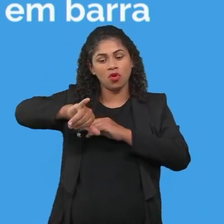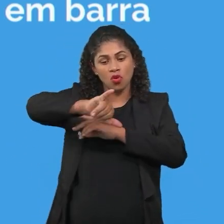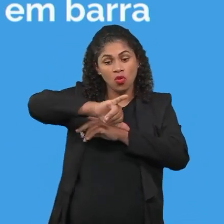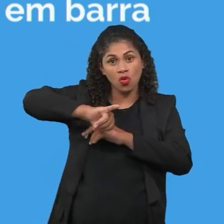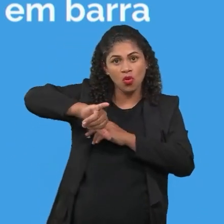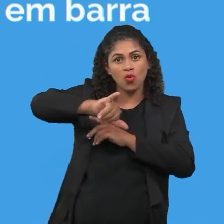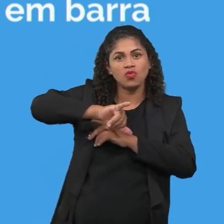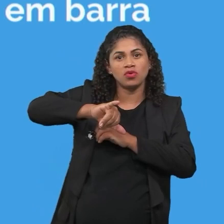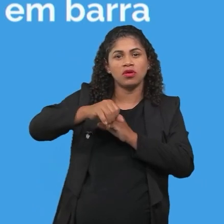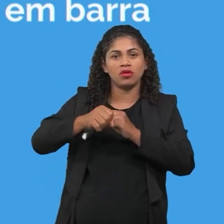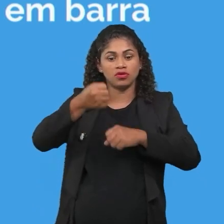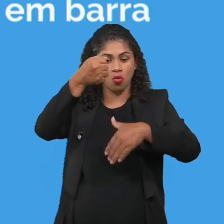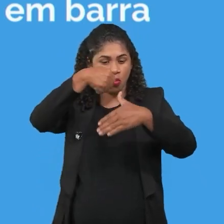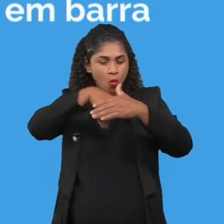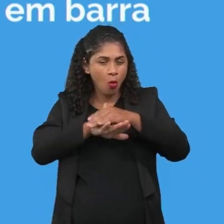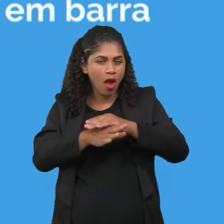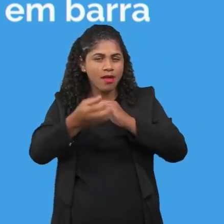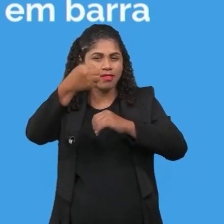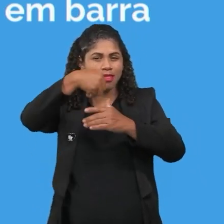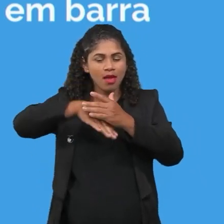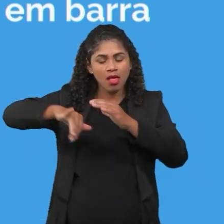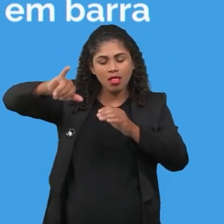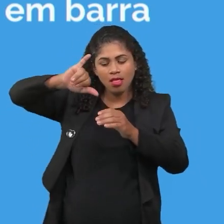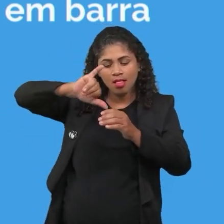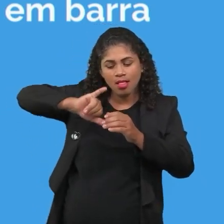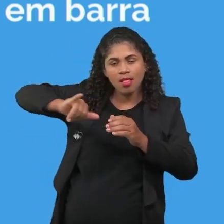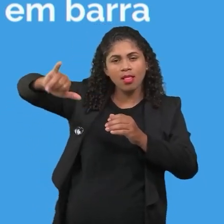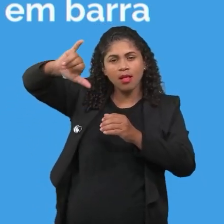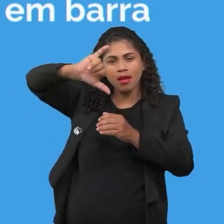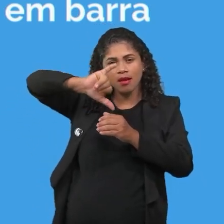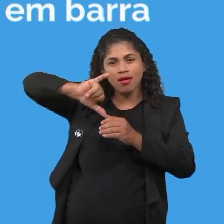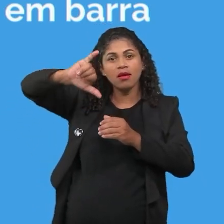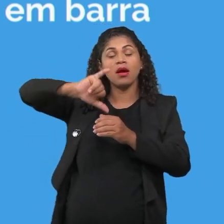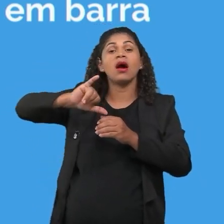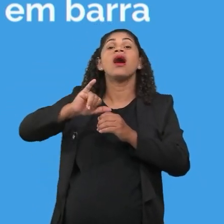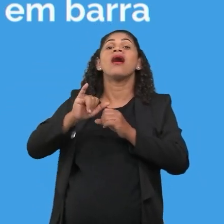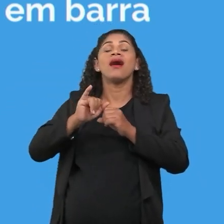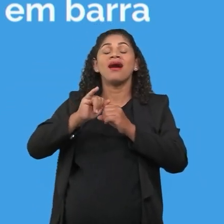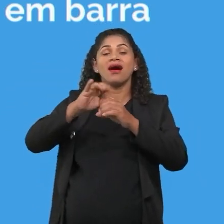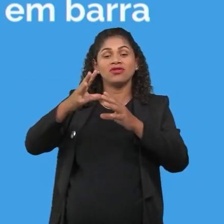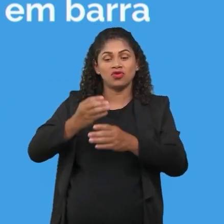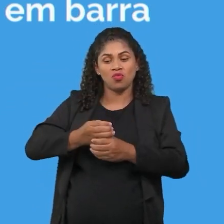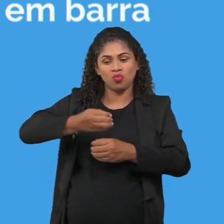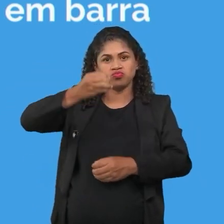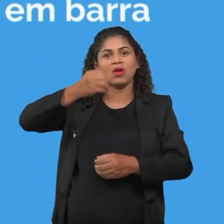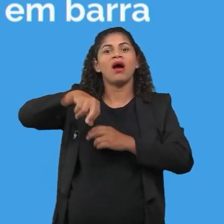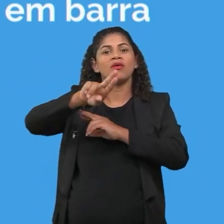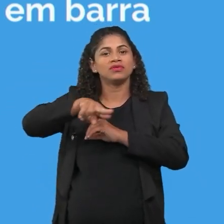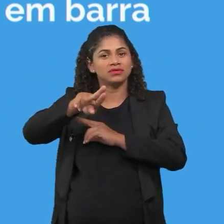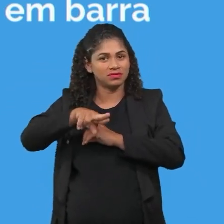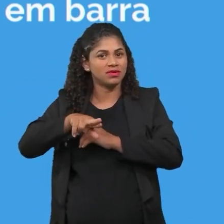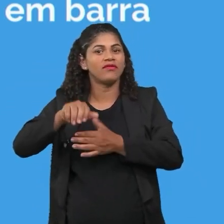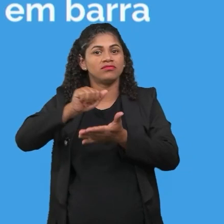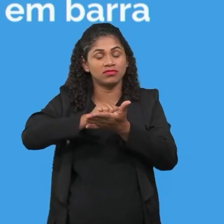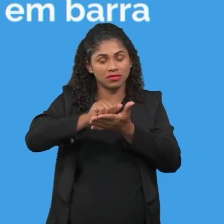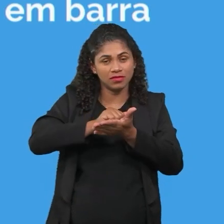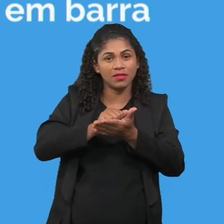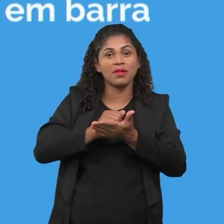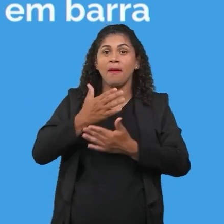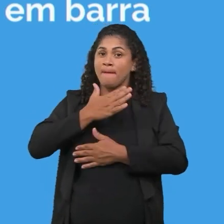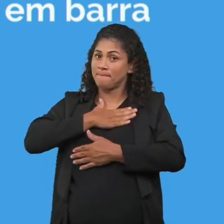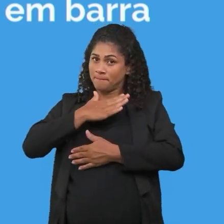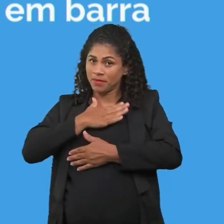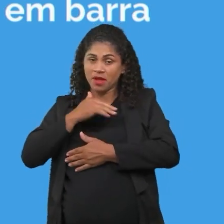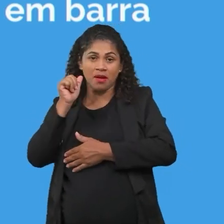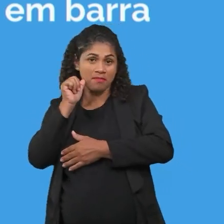na fritura, né? Então elas iam guardando esse óleo para fazer o sabão. Inclusive, né, tanto a minha avó como a minha mãe